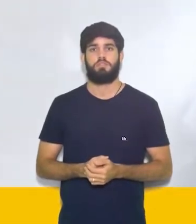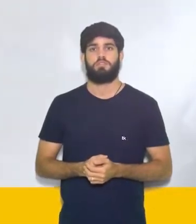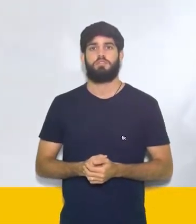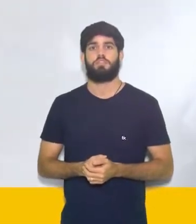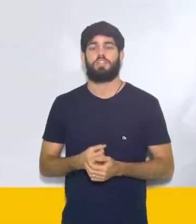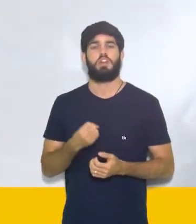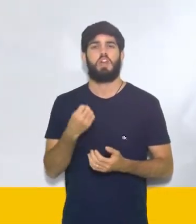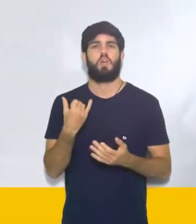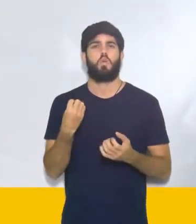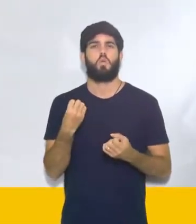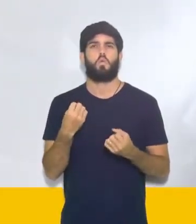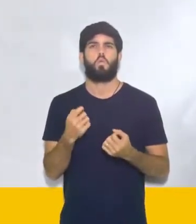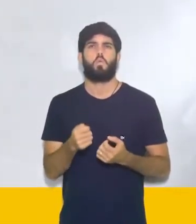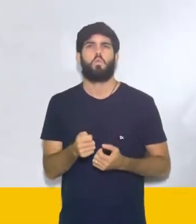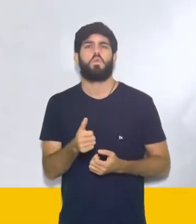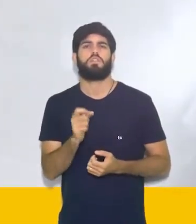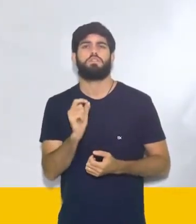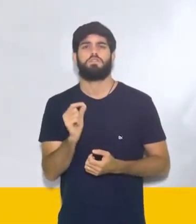Fechou, abriu.